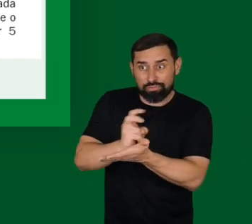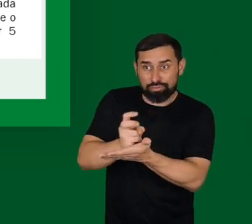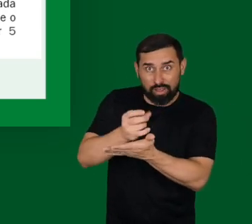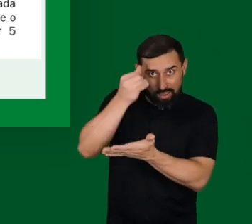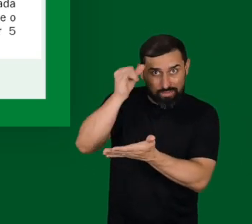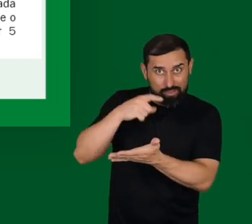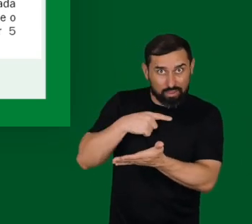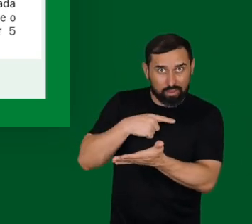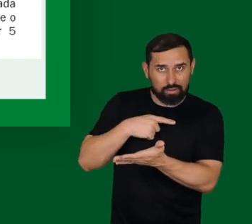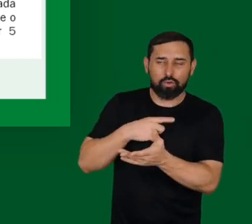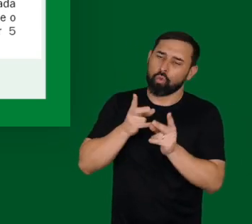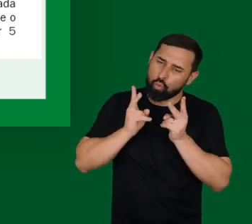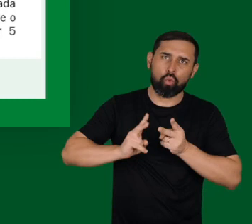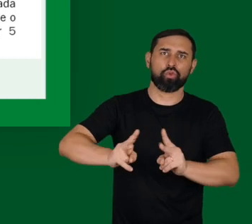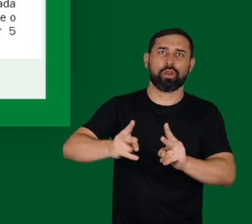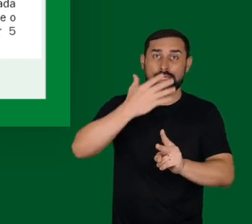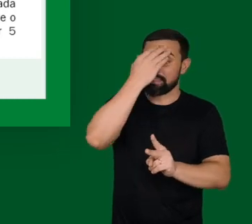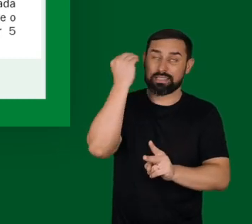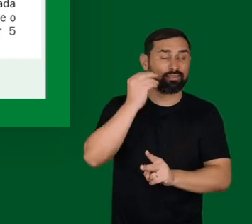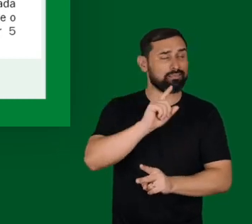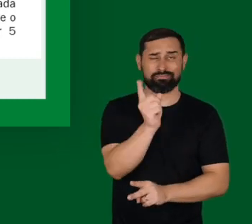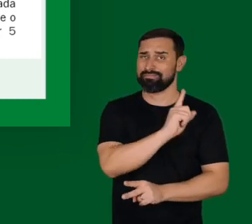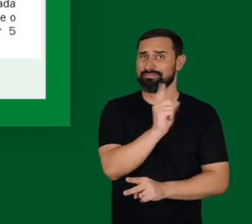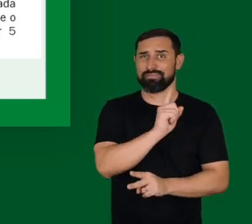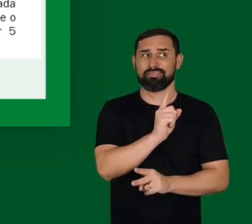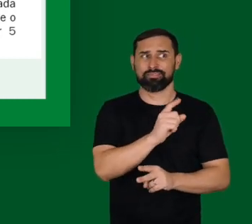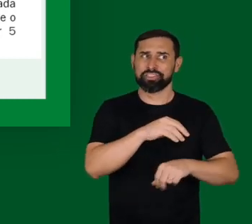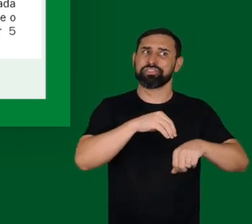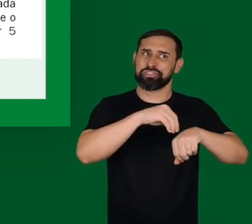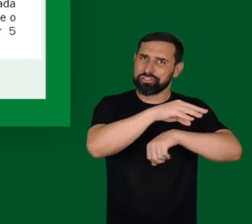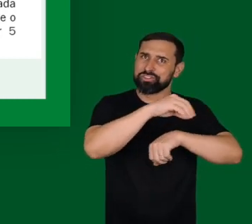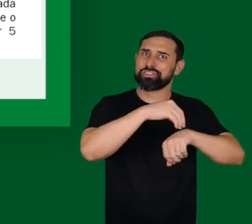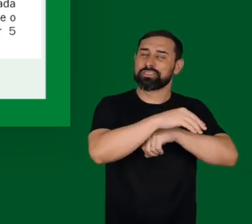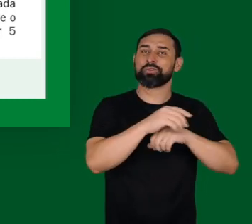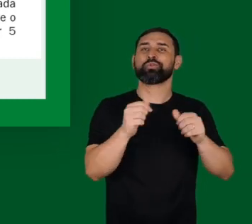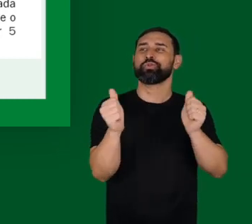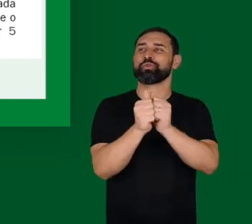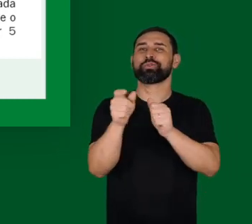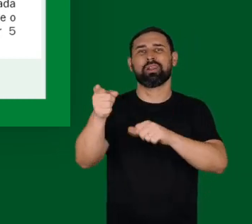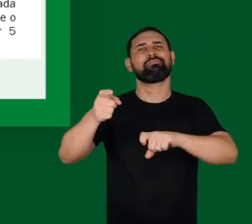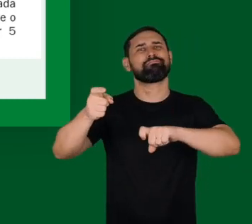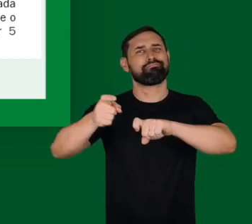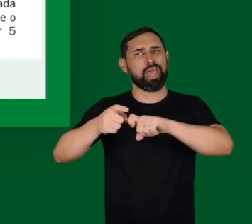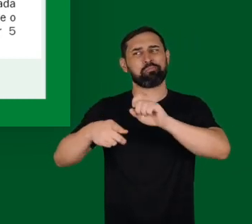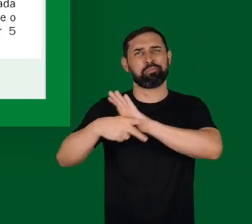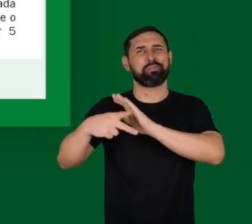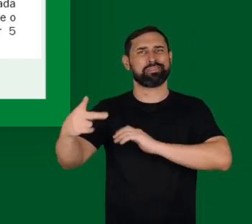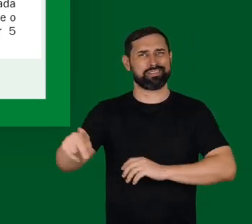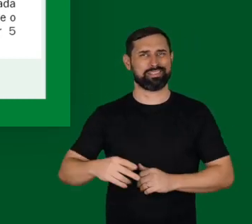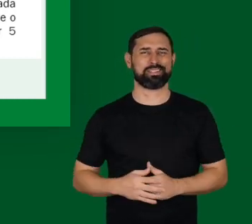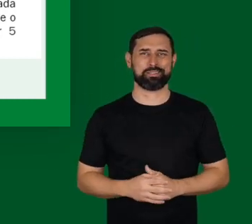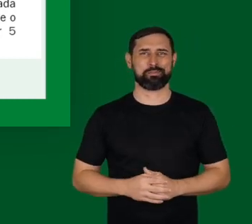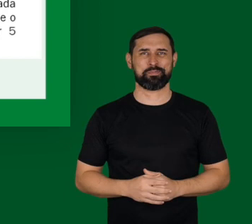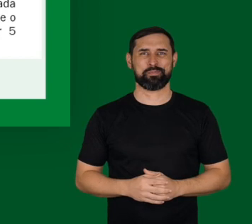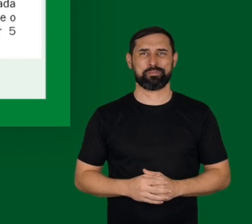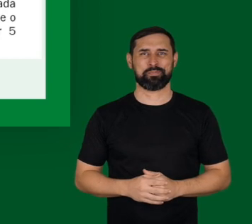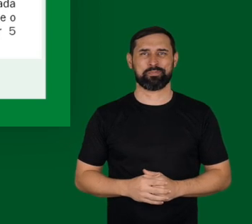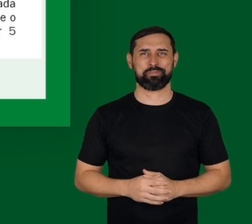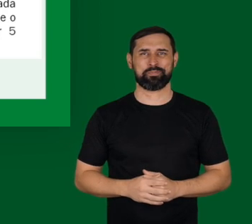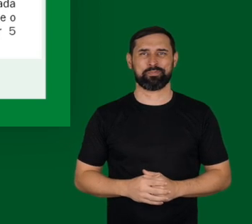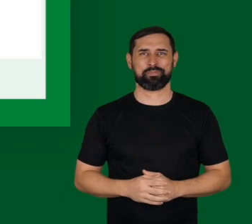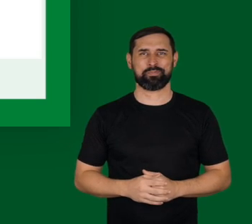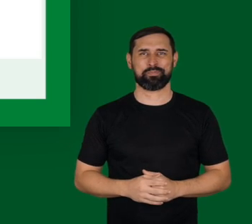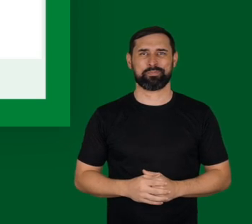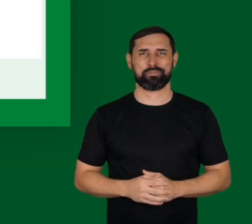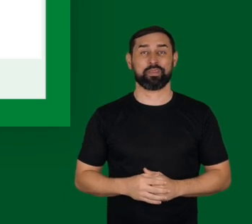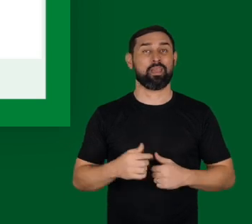atentos e orientados para aqueles que usam anticonvulsivantes de fazer o seu uso regular e fazer seu segmento e acompanhamento